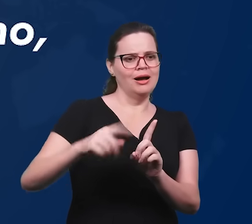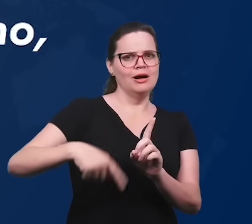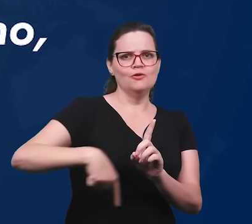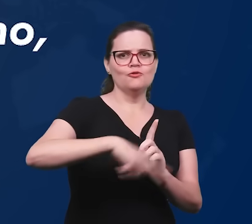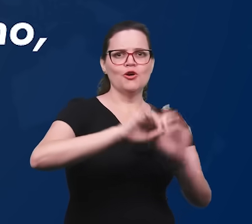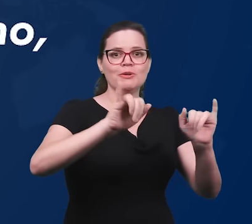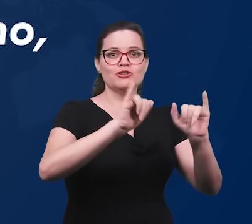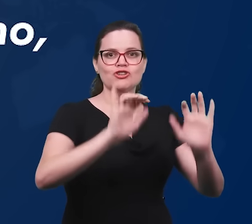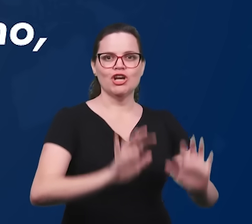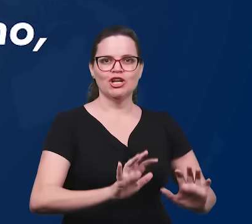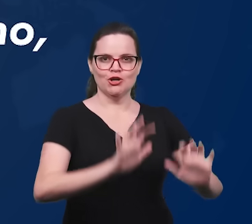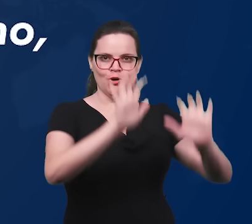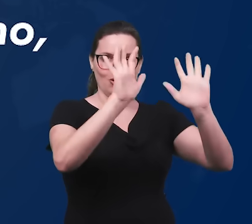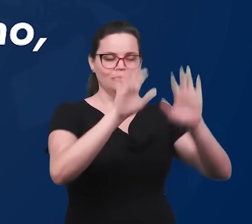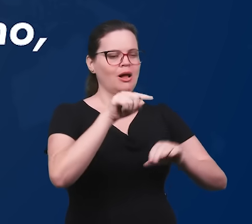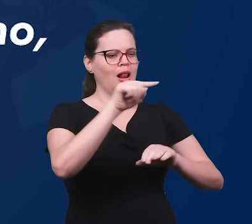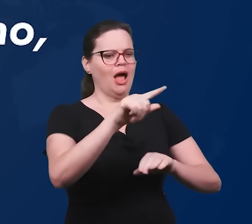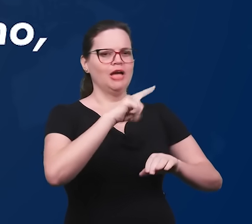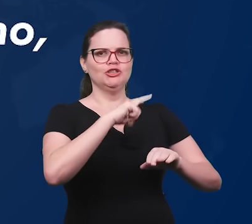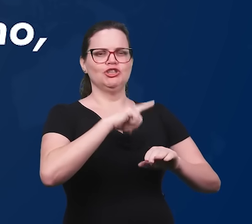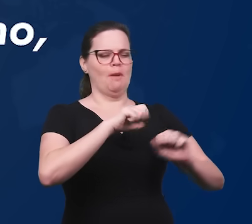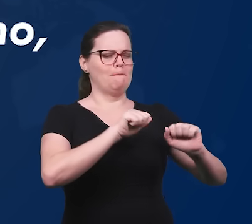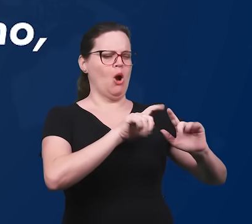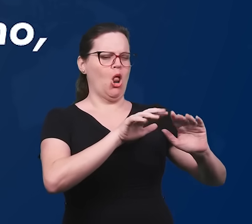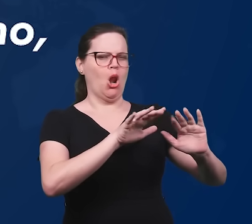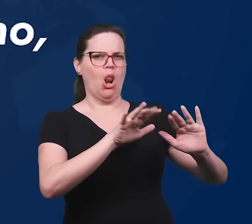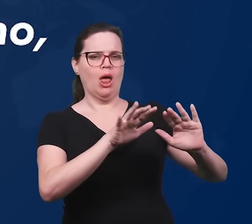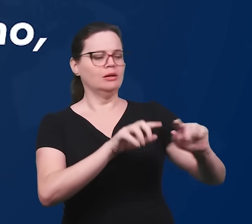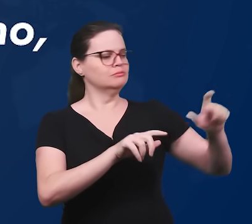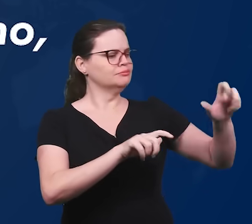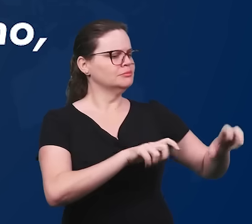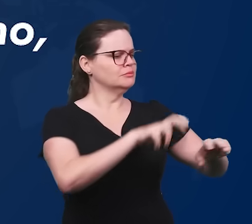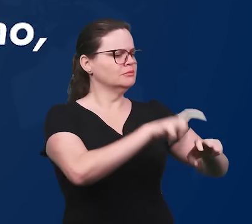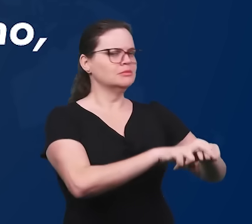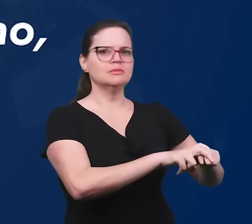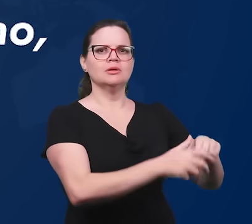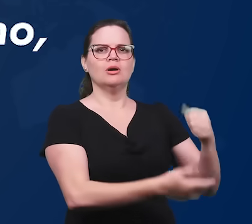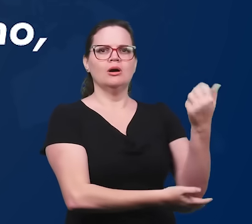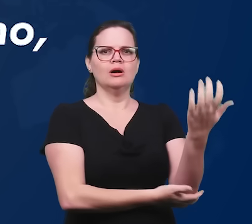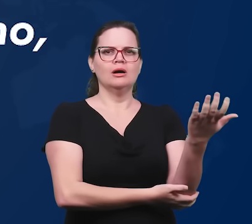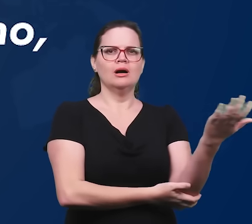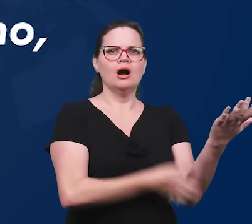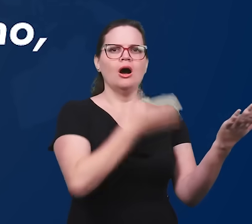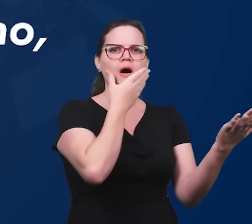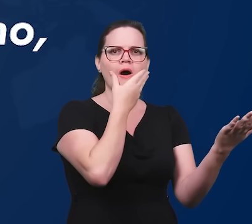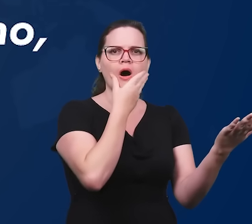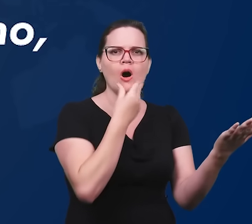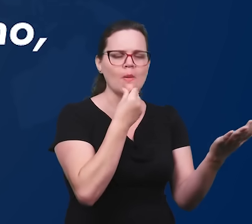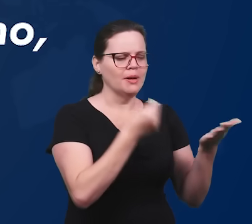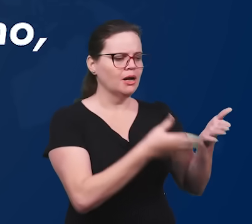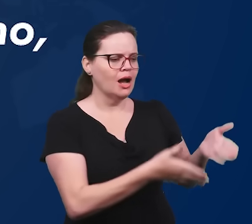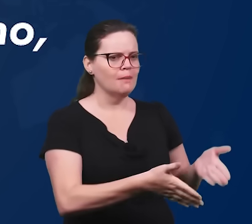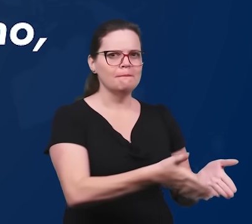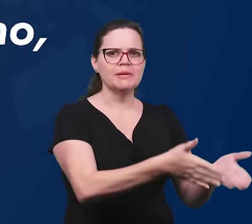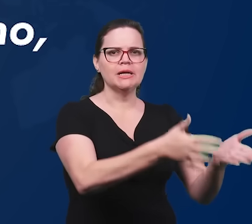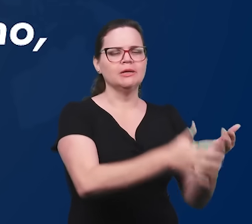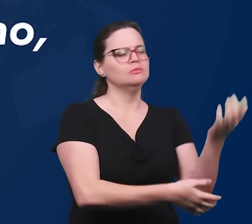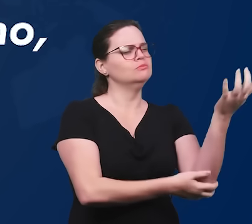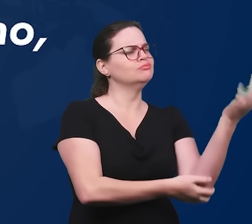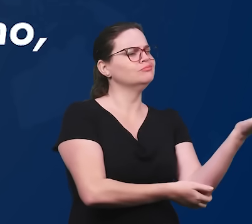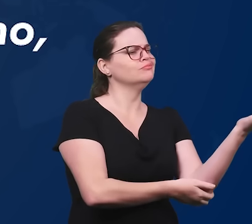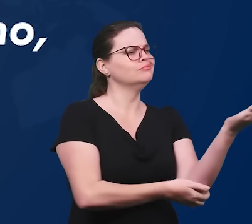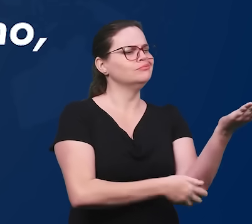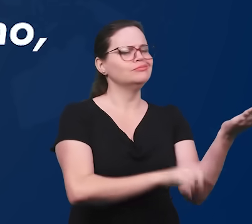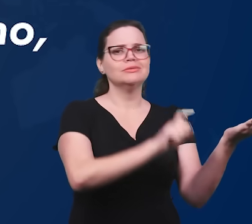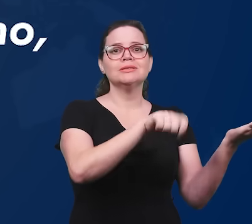seus discípulos e uma grande multidão, Bartimeu, o cego, filho de Timeu, estava sentado junto